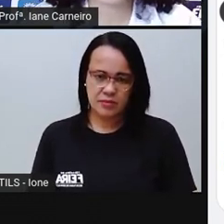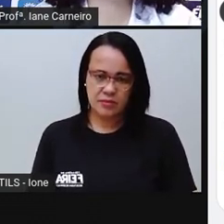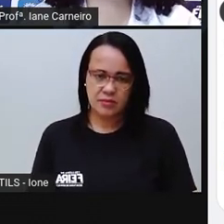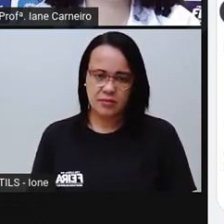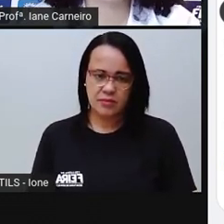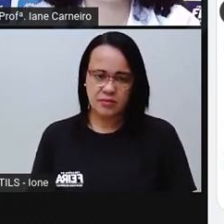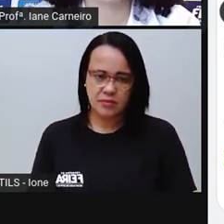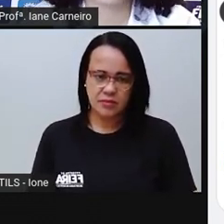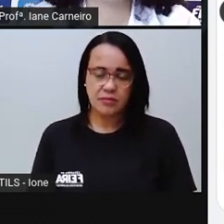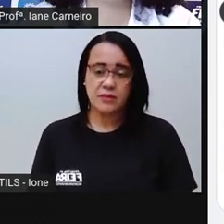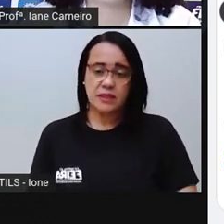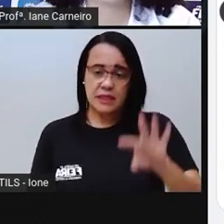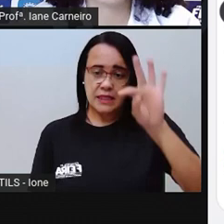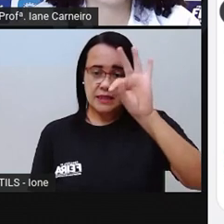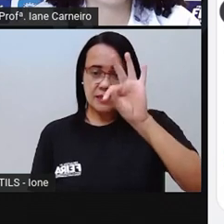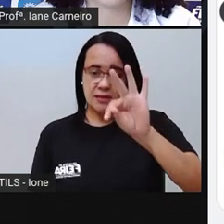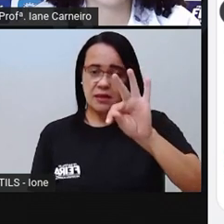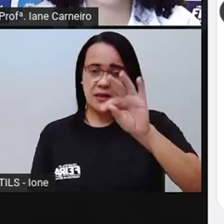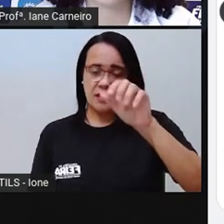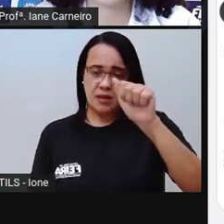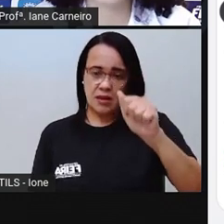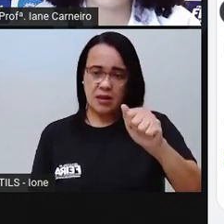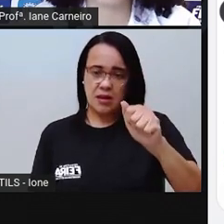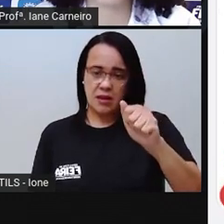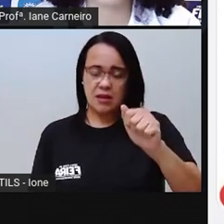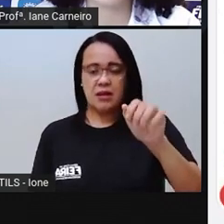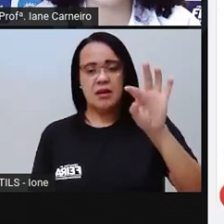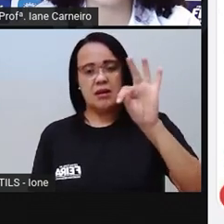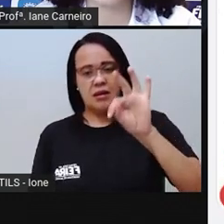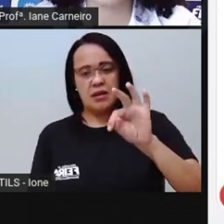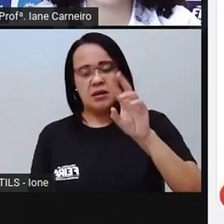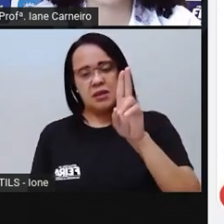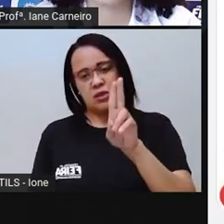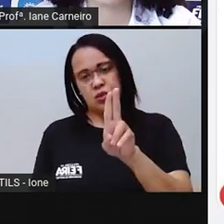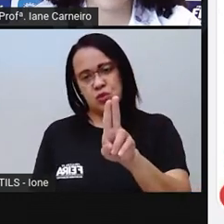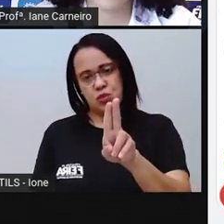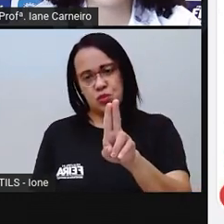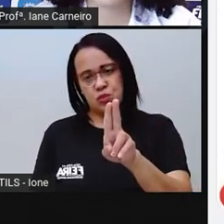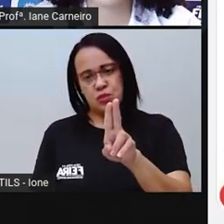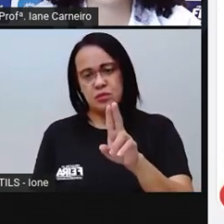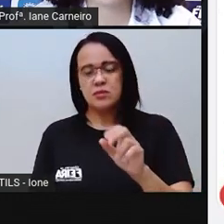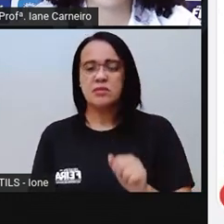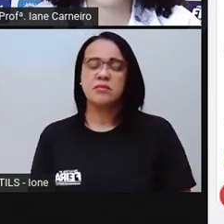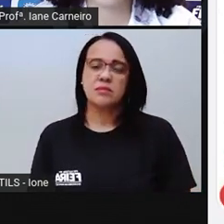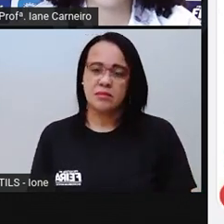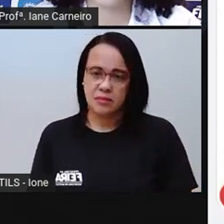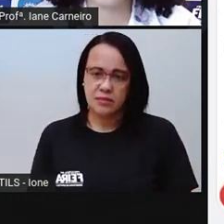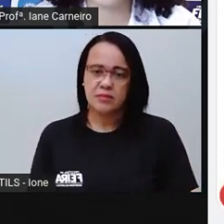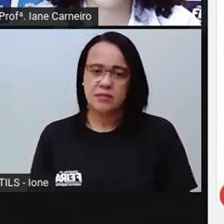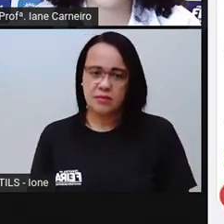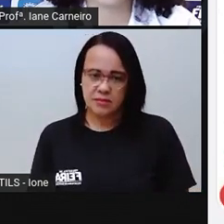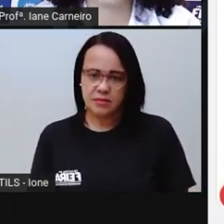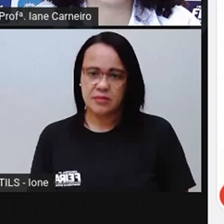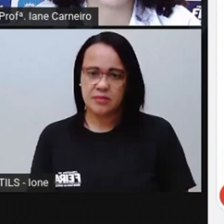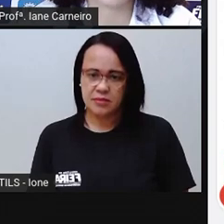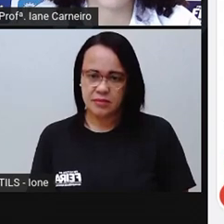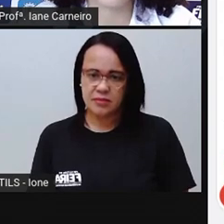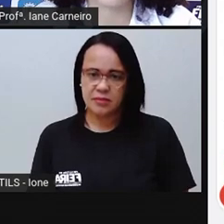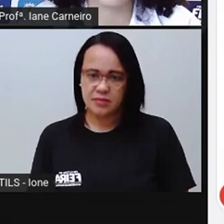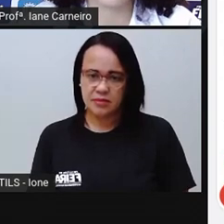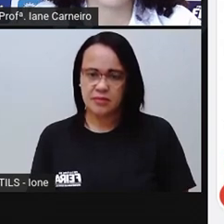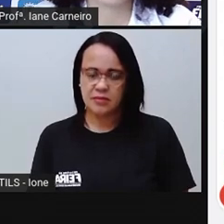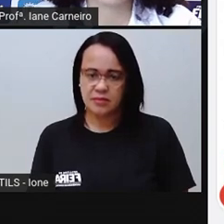Agora, tatu. A gente já formou, ó, o tá. Vamos ver? O tá, nós já formamos, ó. Já tá